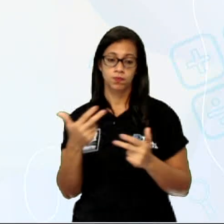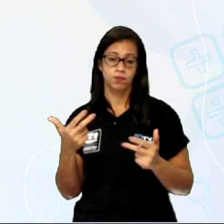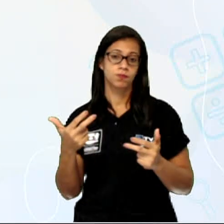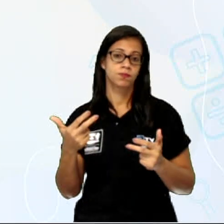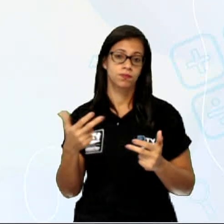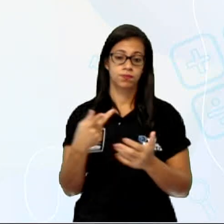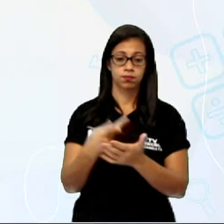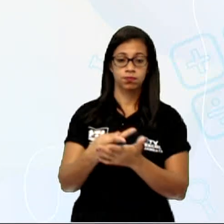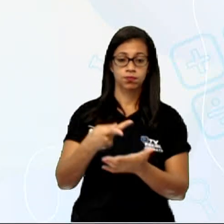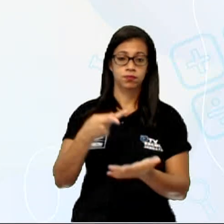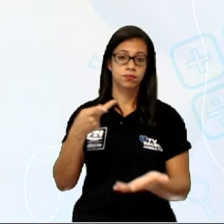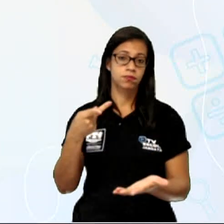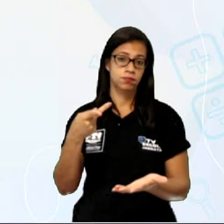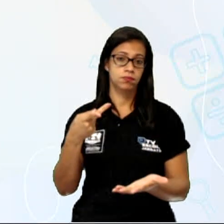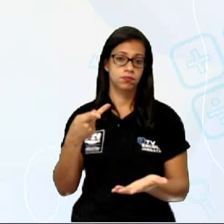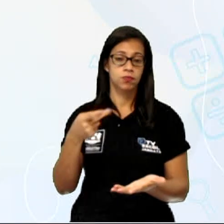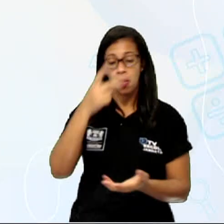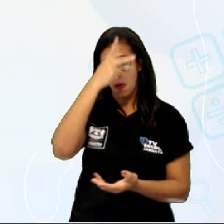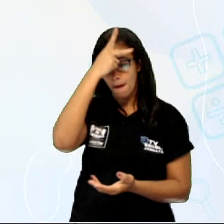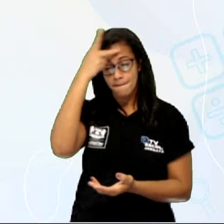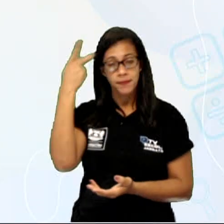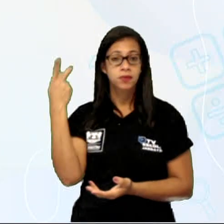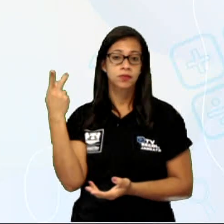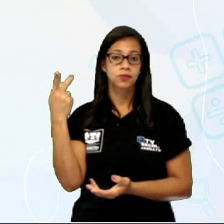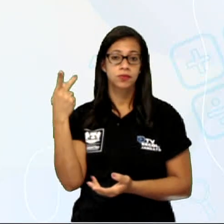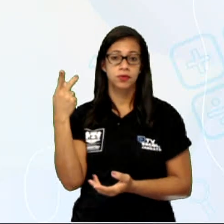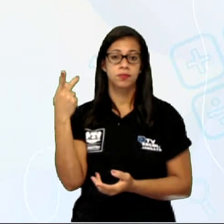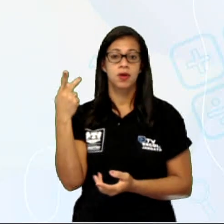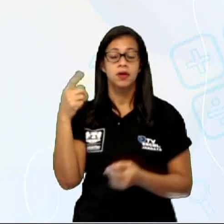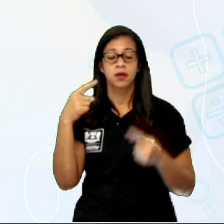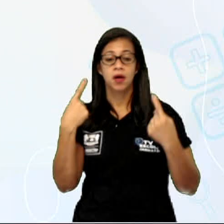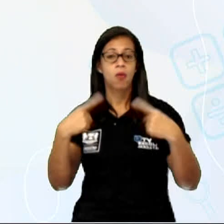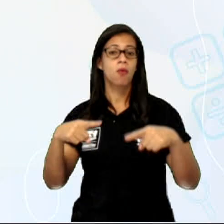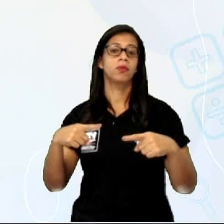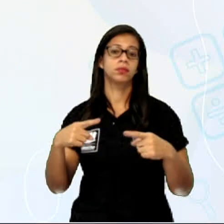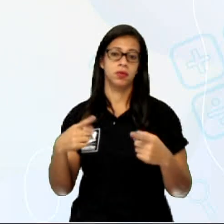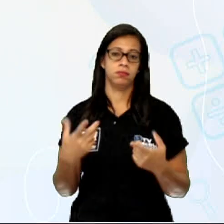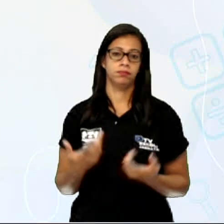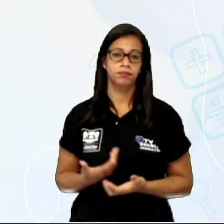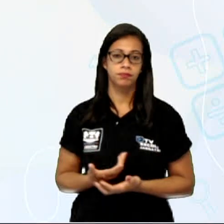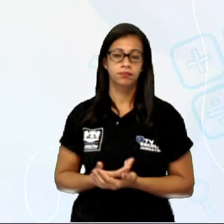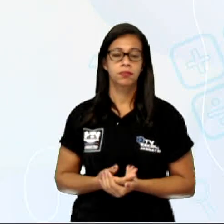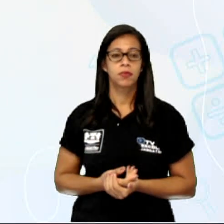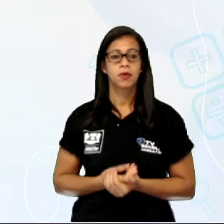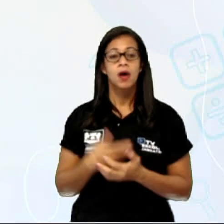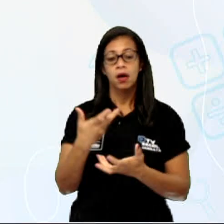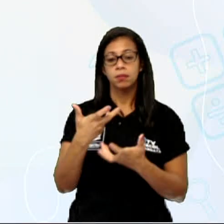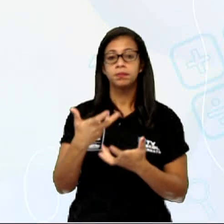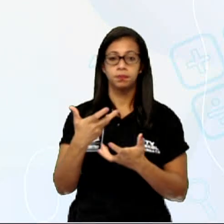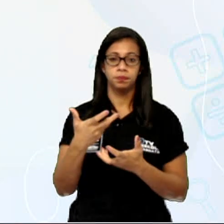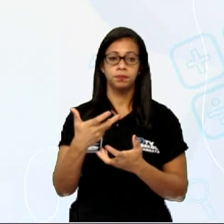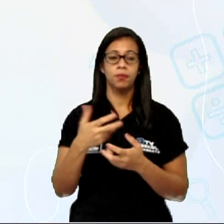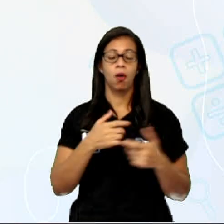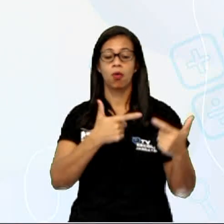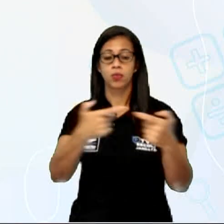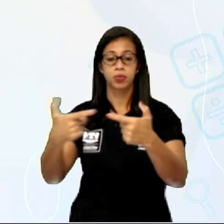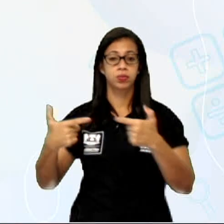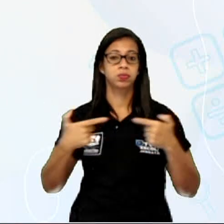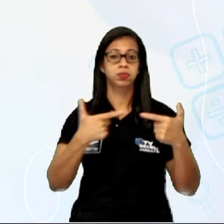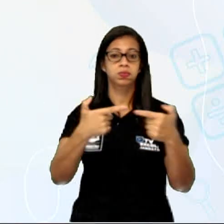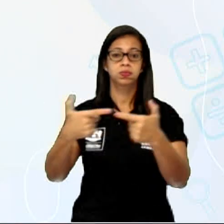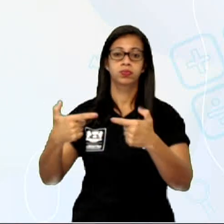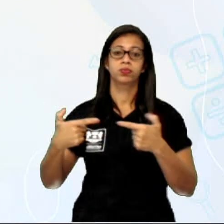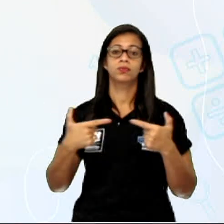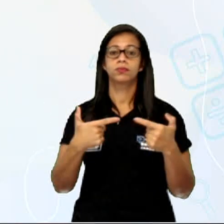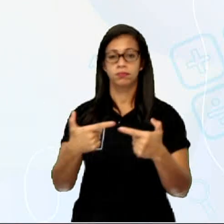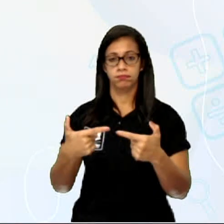de monarquistas, mencheviques e liberais, promovendo uma sangrenta guerra civil. Então, Lenin